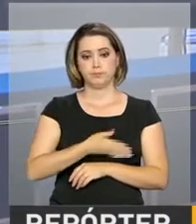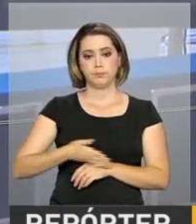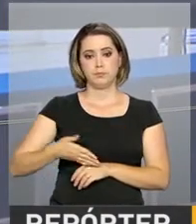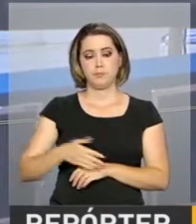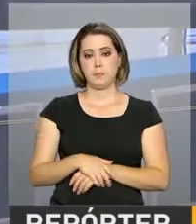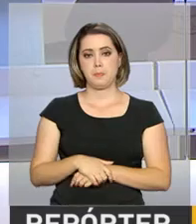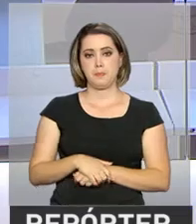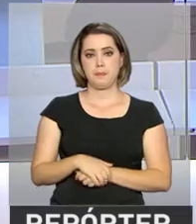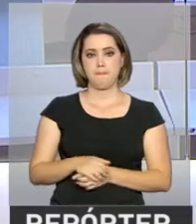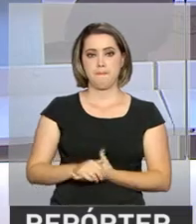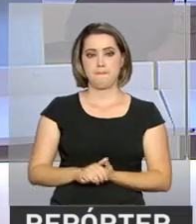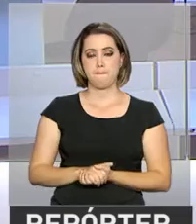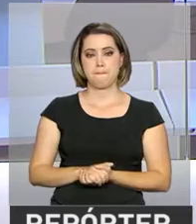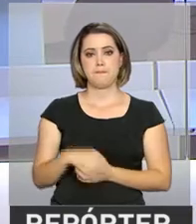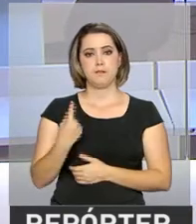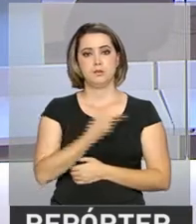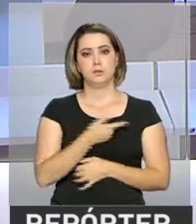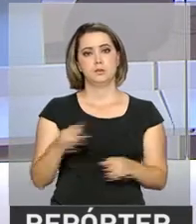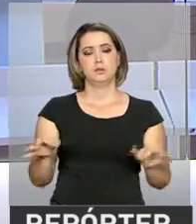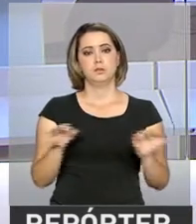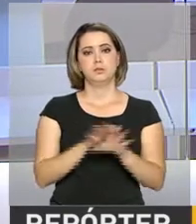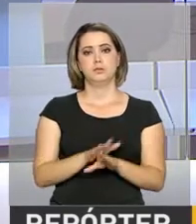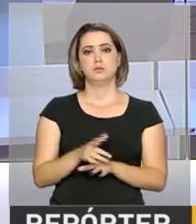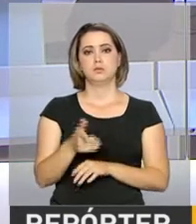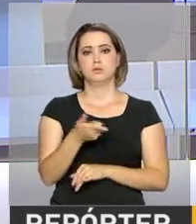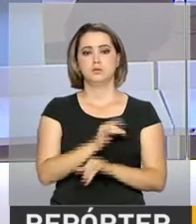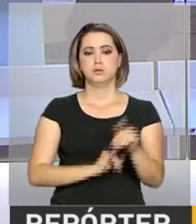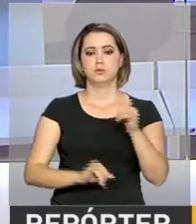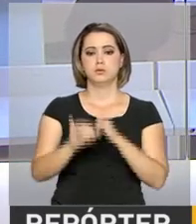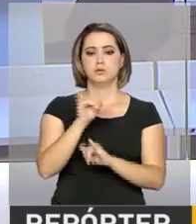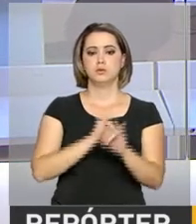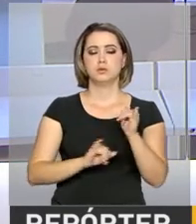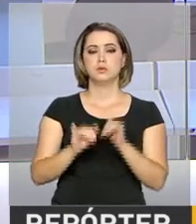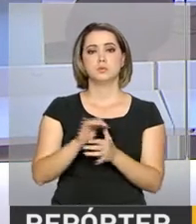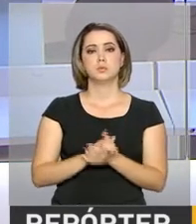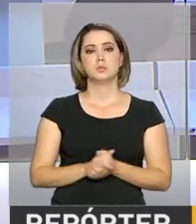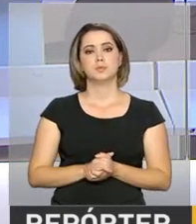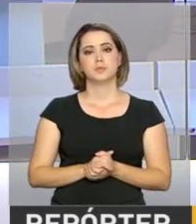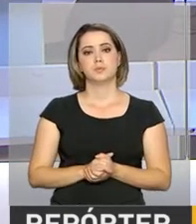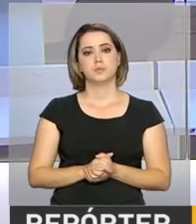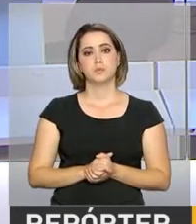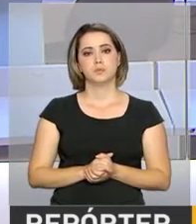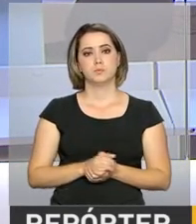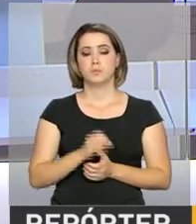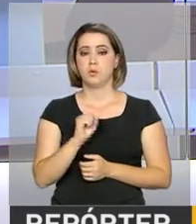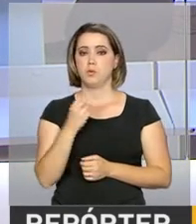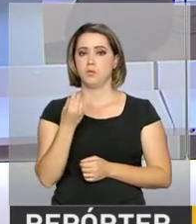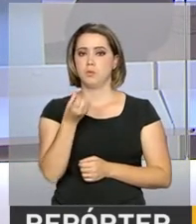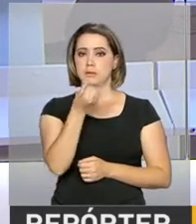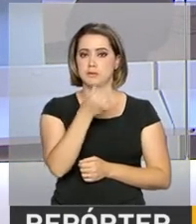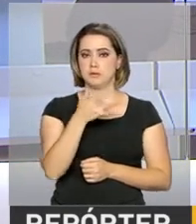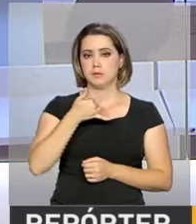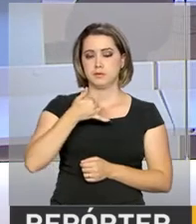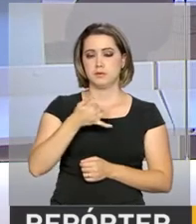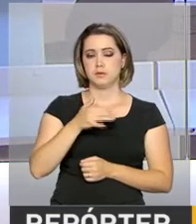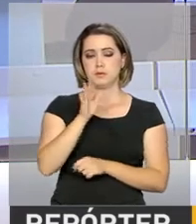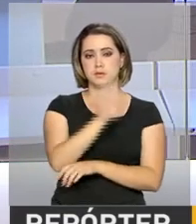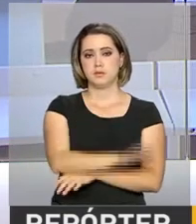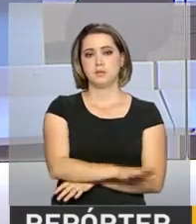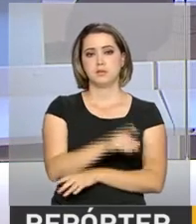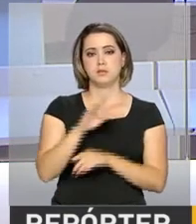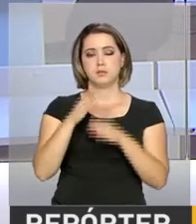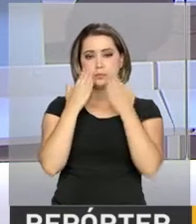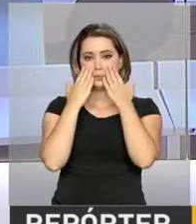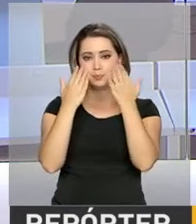www.anac.gov.br nós ficamos por aqui podemos voltar a qualquer momento com outras informações ou as seis da tarde da próxima